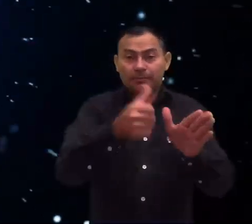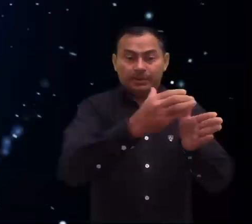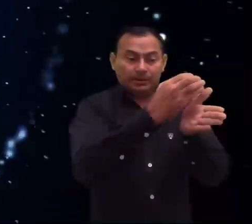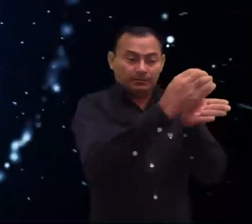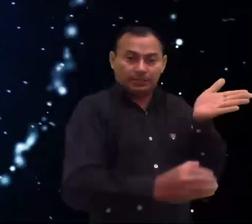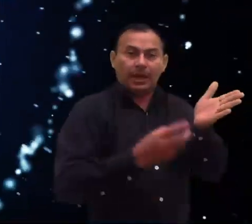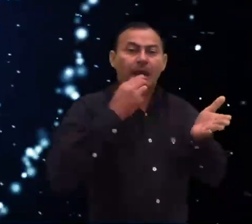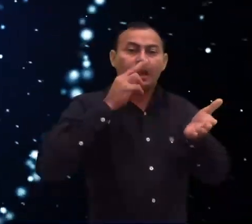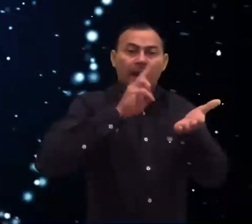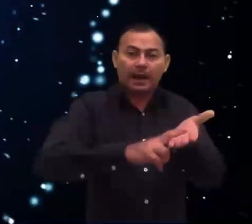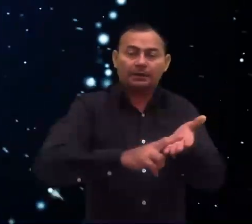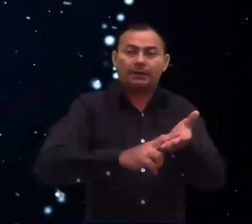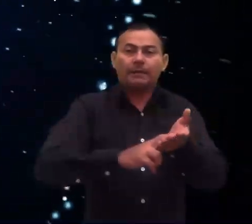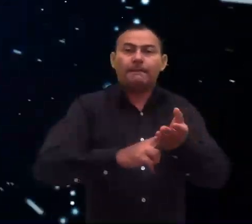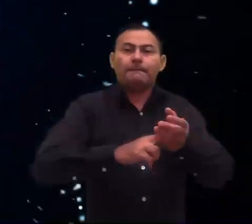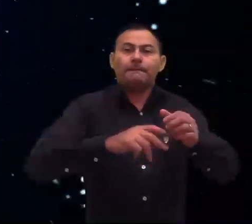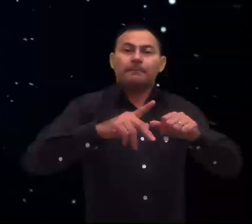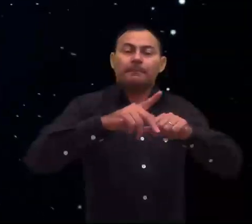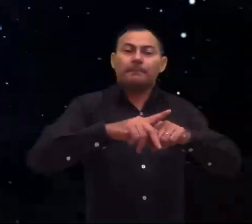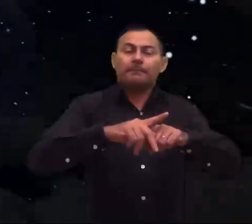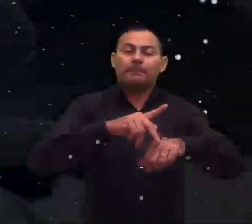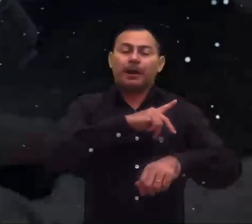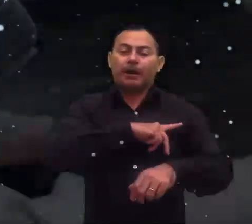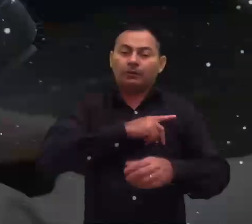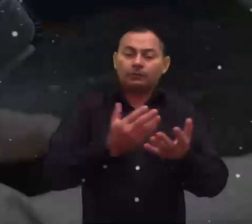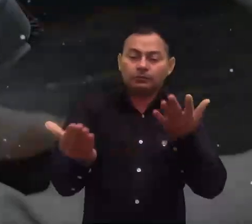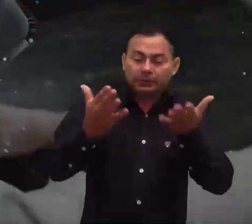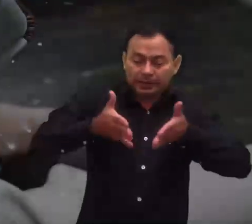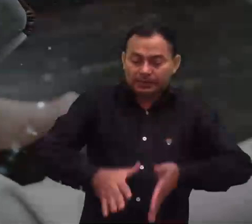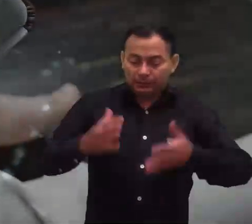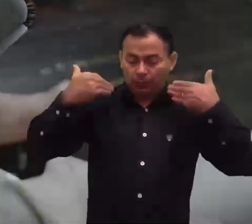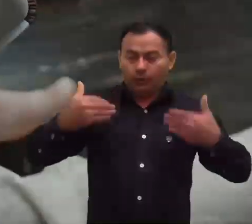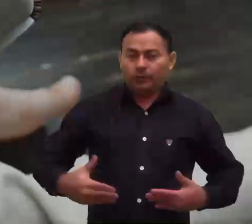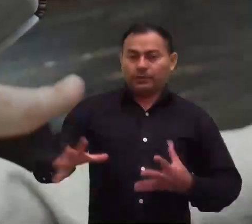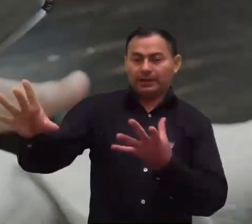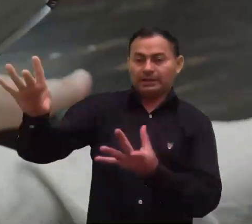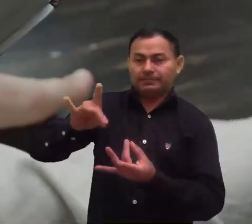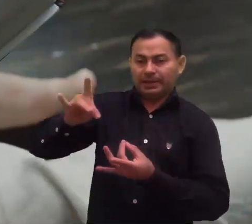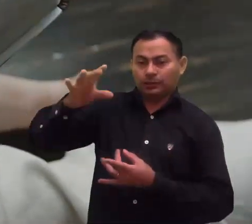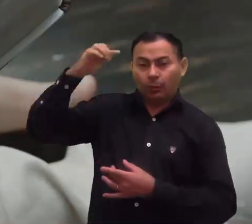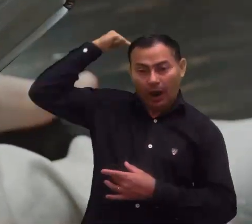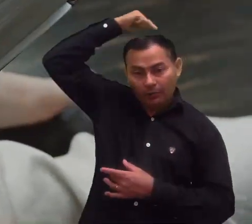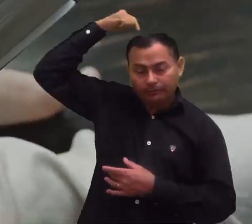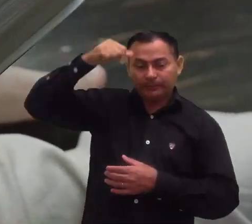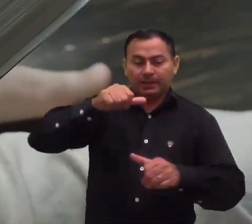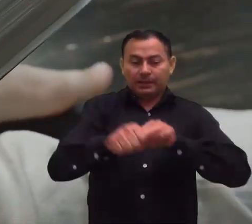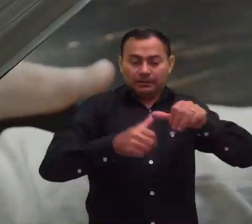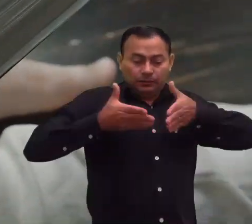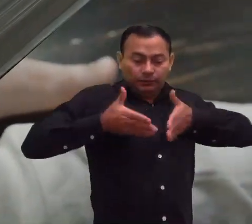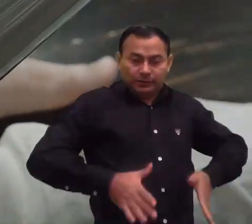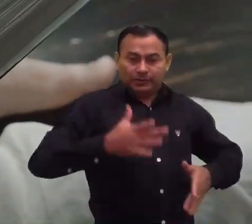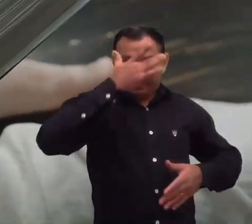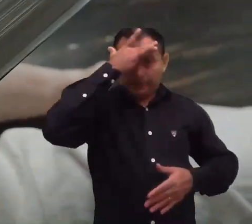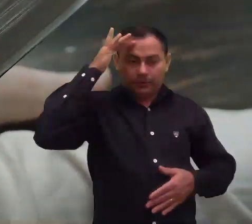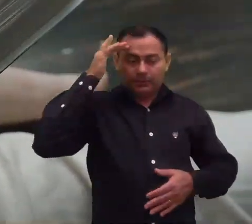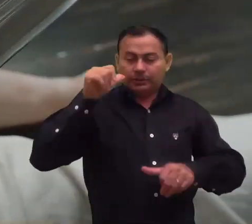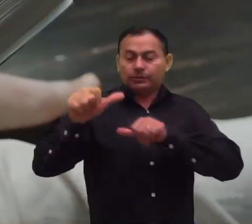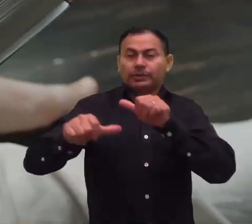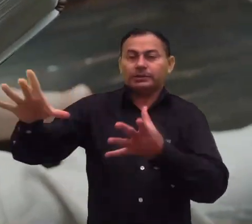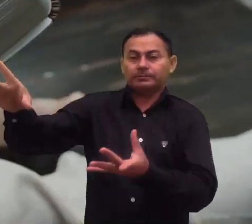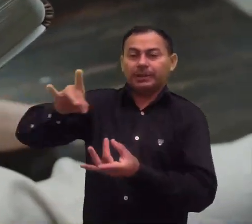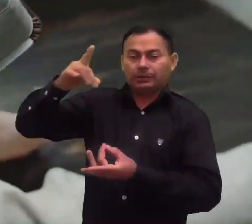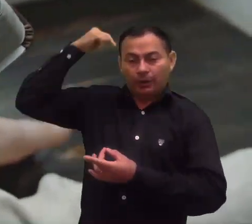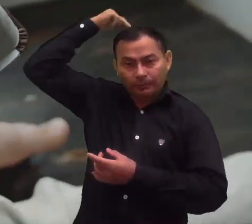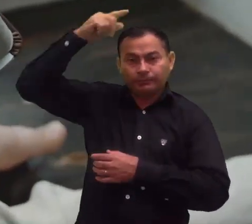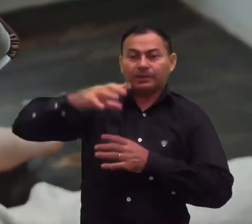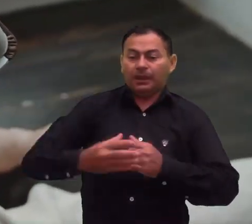mundo. No primeiro capítulo de sua carta, Paulo compara o nascimento físico com o espiritual. Ele diz que a diferença entre o nascimento físico